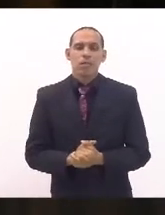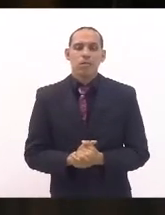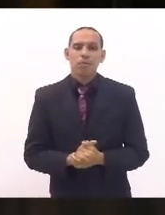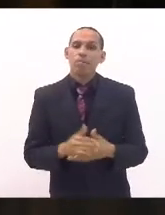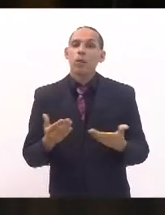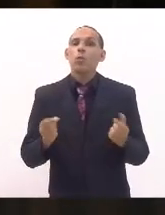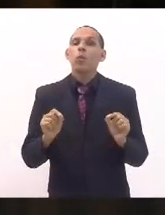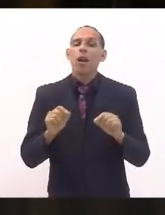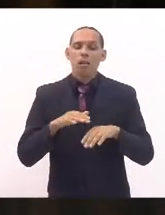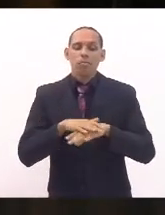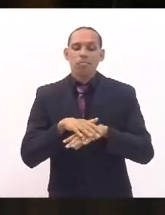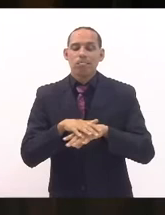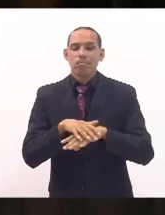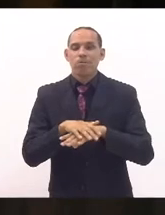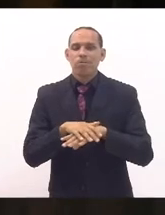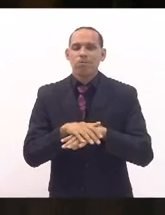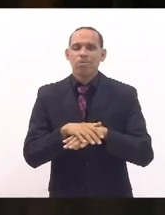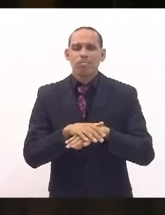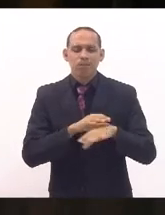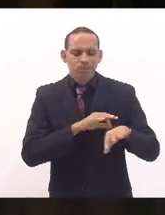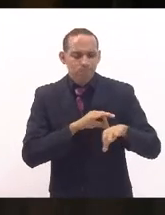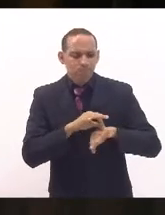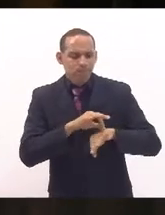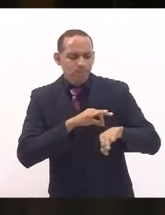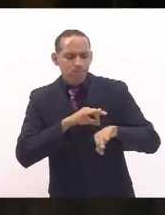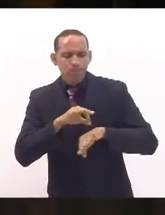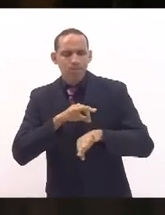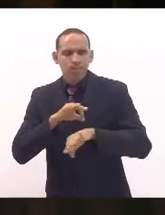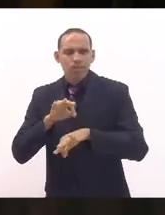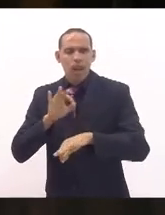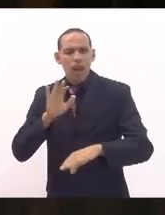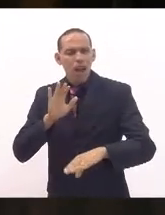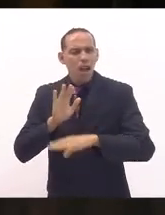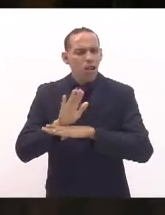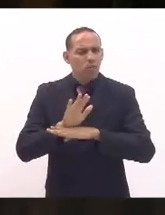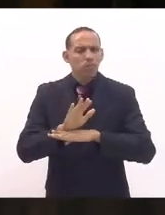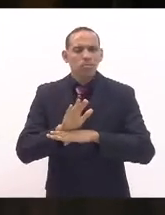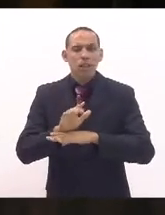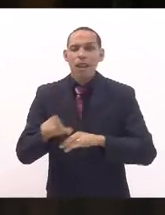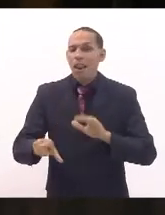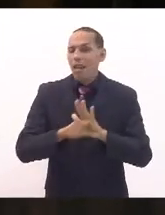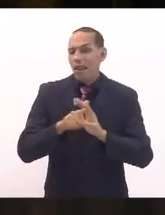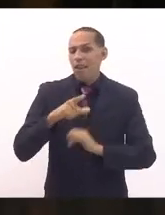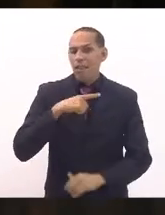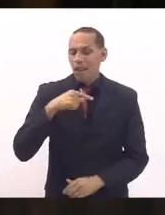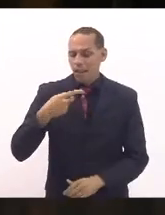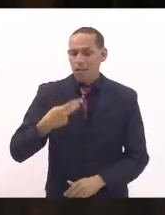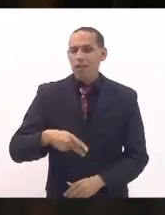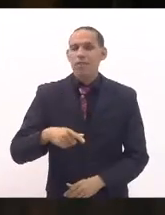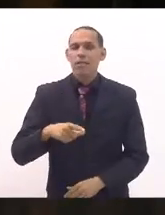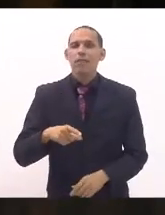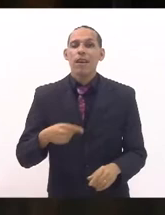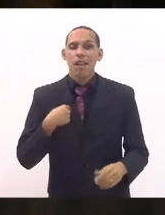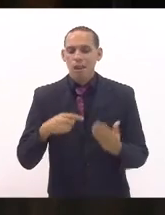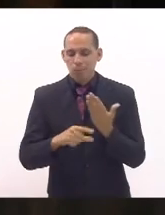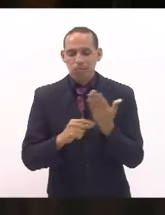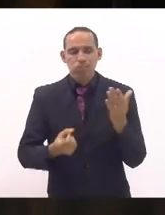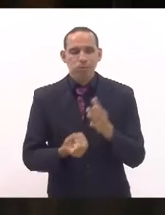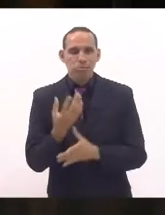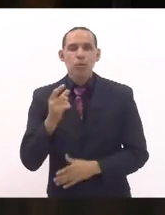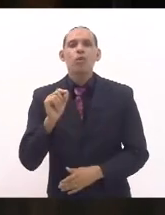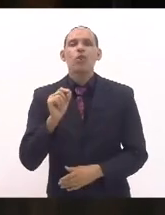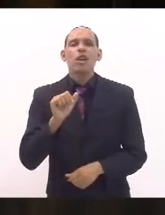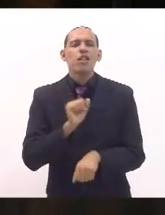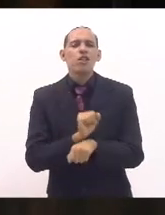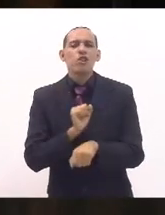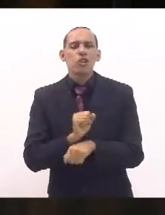A rede bem articulada facilita. Nós temos uma lei no estado também, que é de minha autoria, o Não Espere